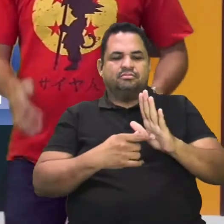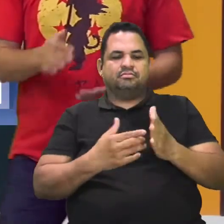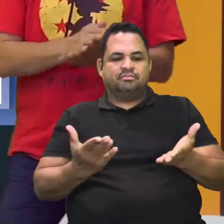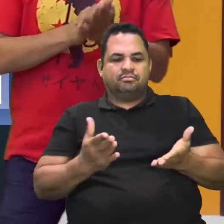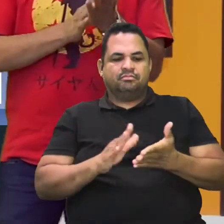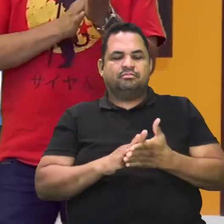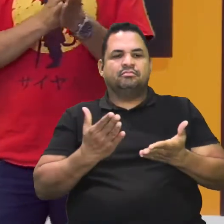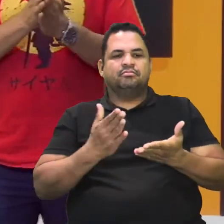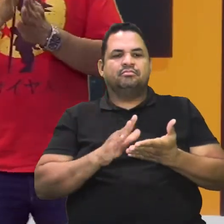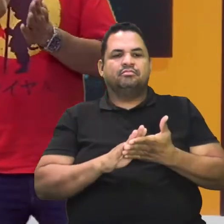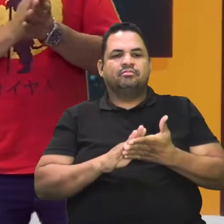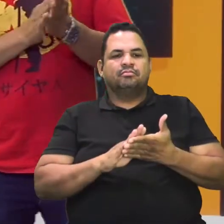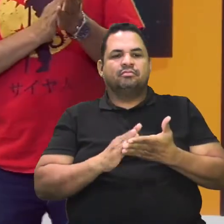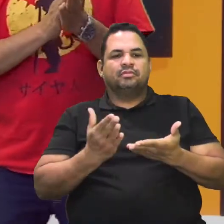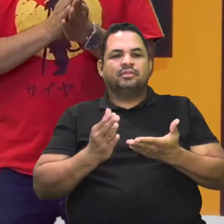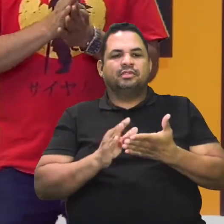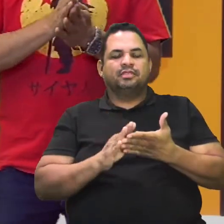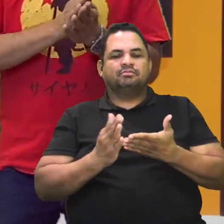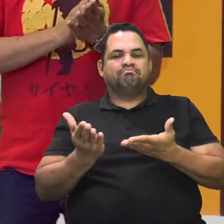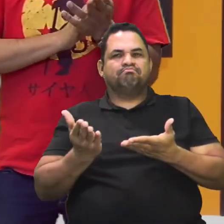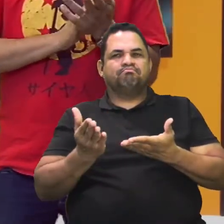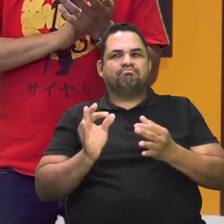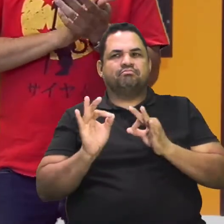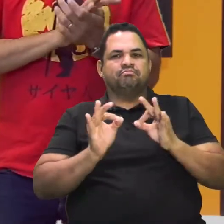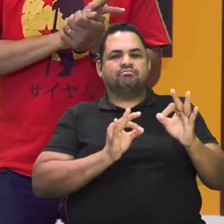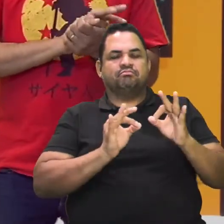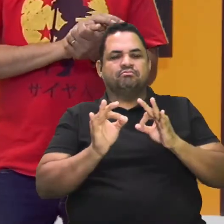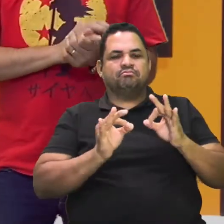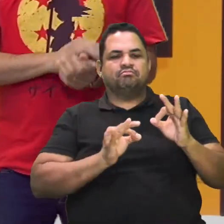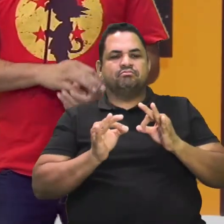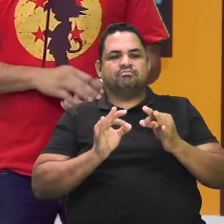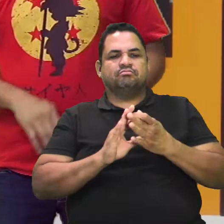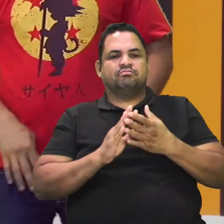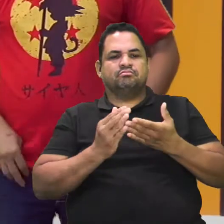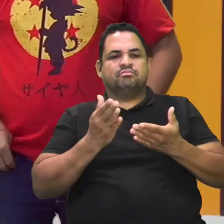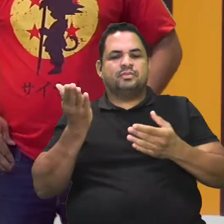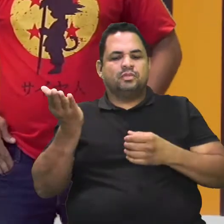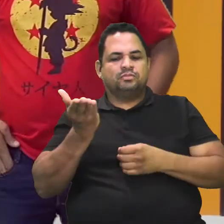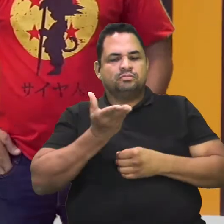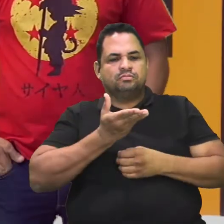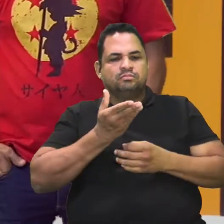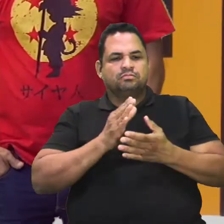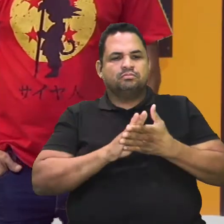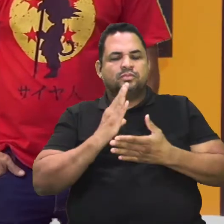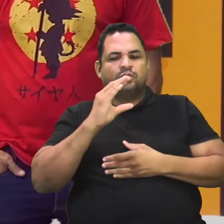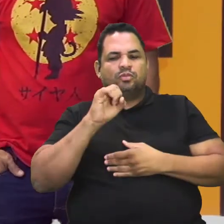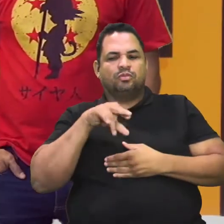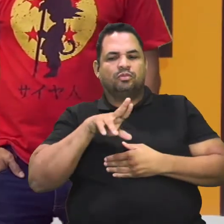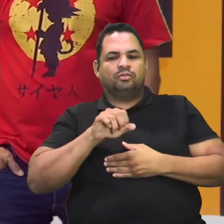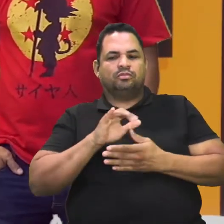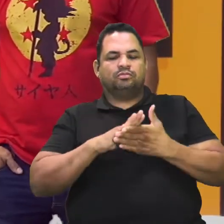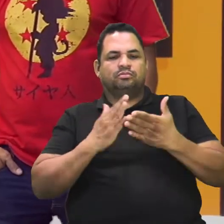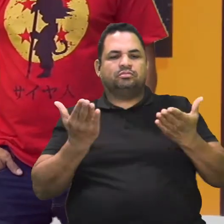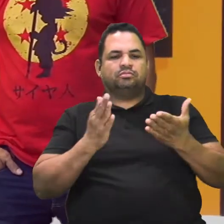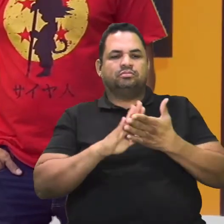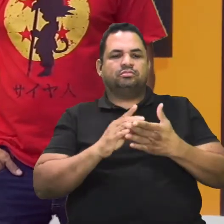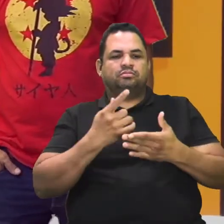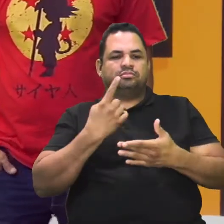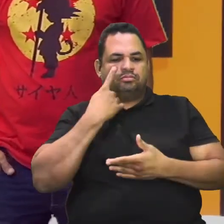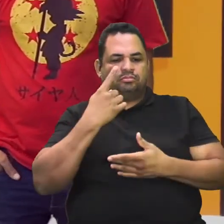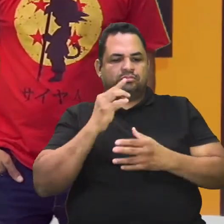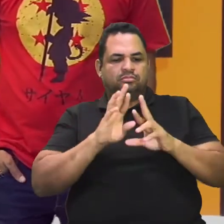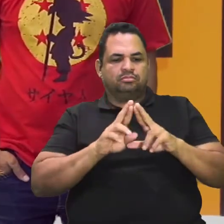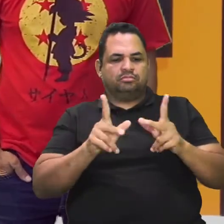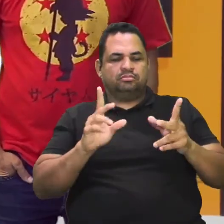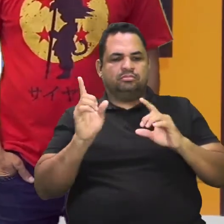para vocês. As seções cônicas, elas são seções que são cortes feitos em um cone. E aí você vai ver a diferença